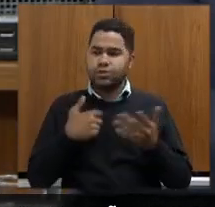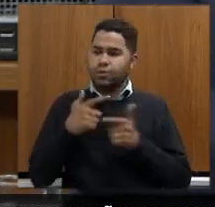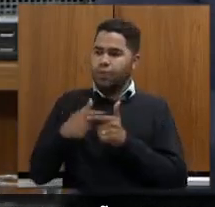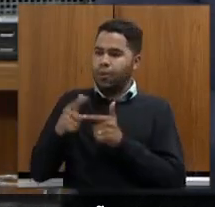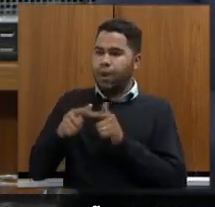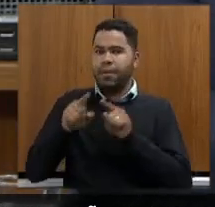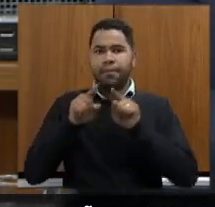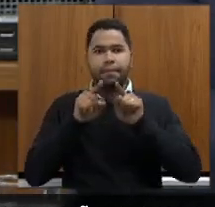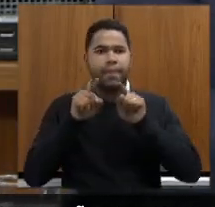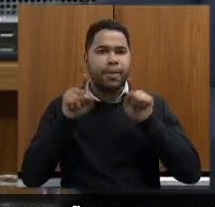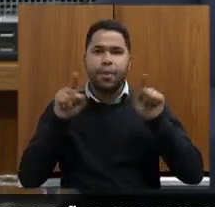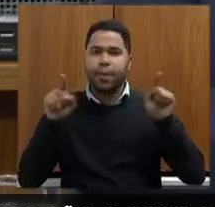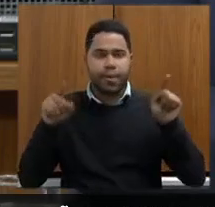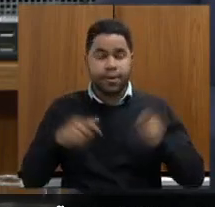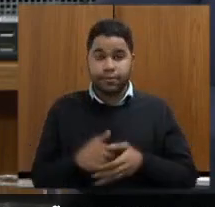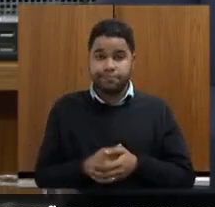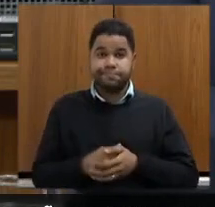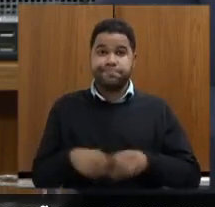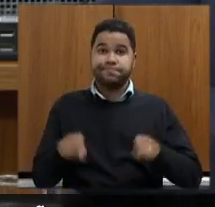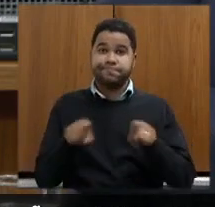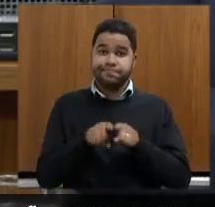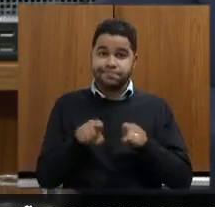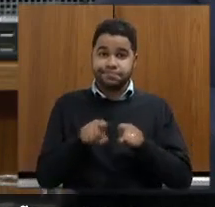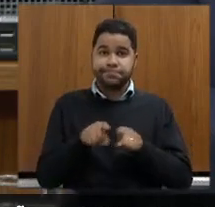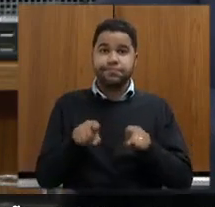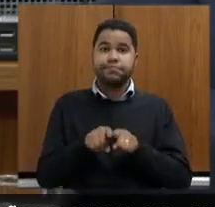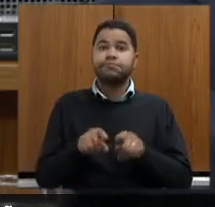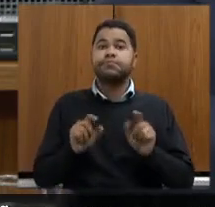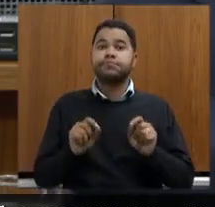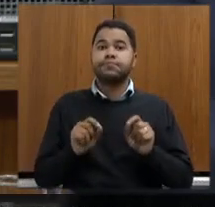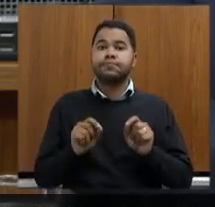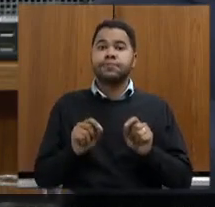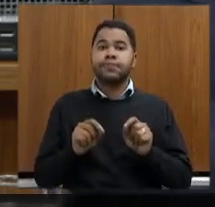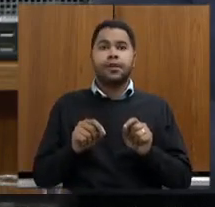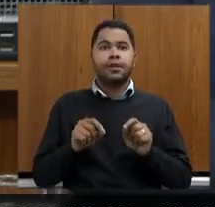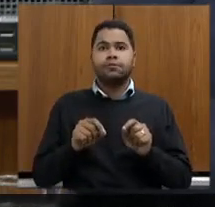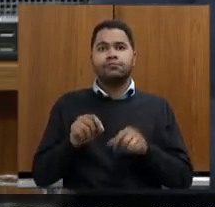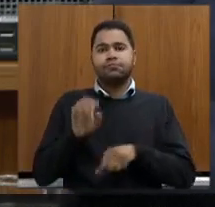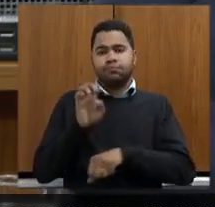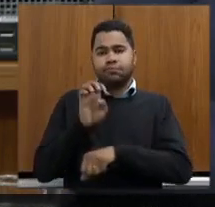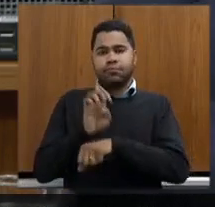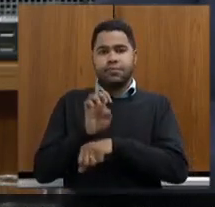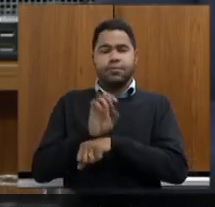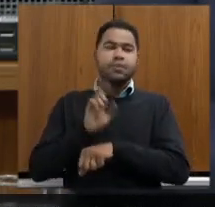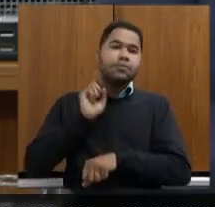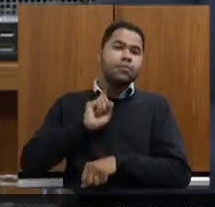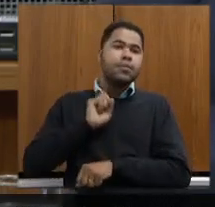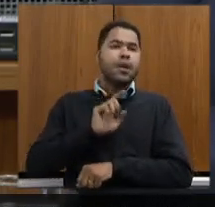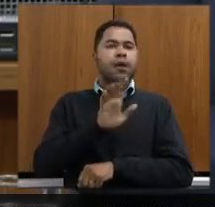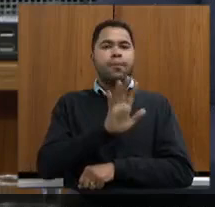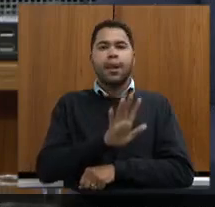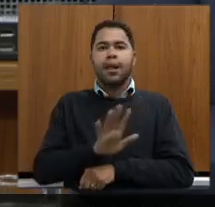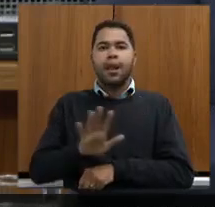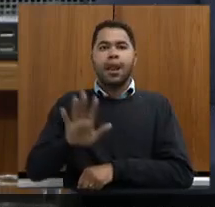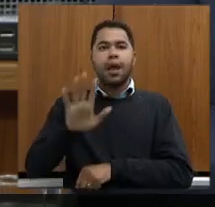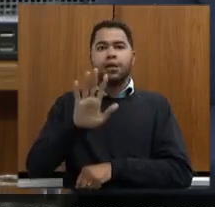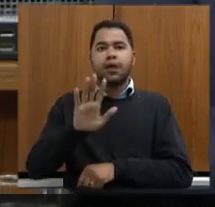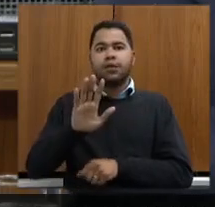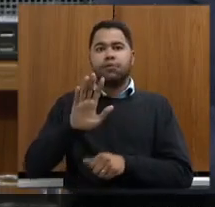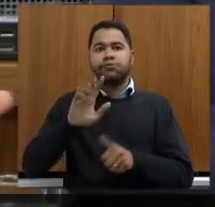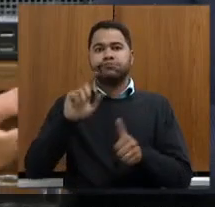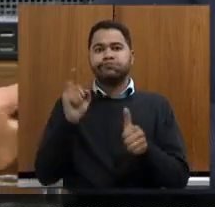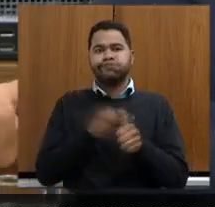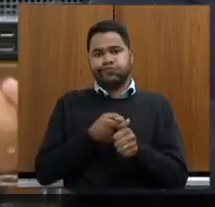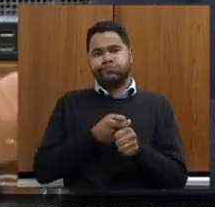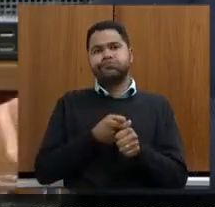problemas diversos e isso em falar né do grande estado de Minas Gerais que já estava com nome no SPC Para efeito de